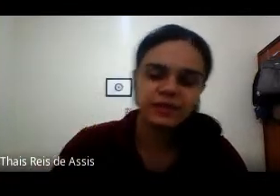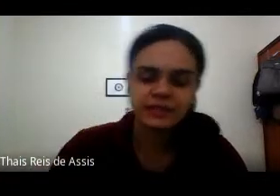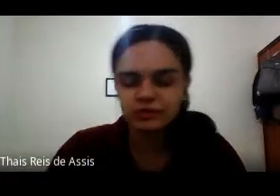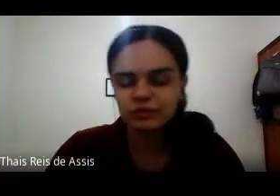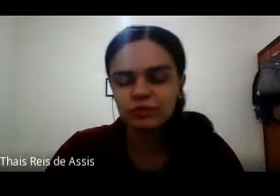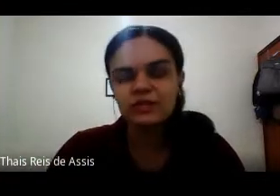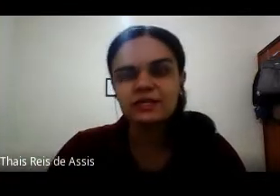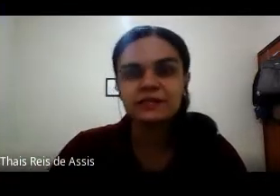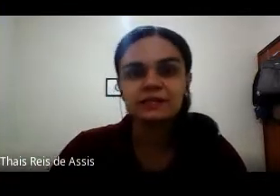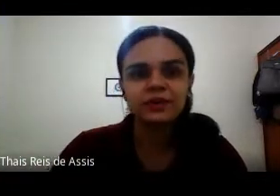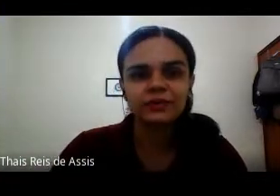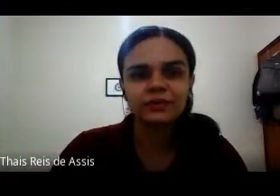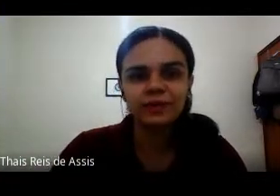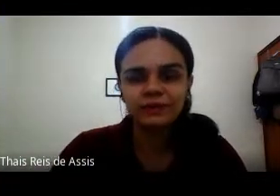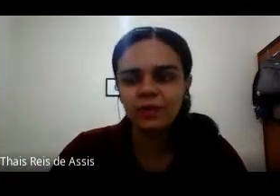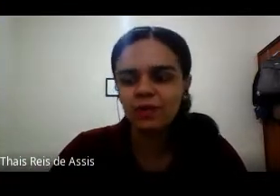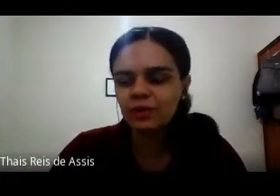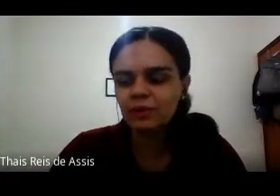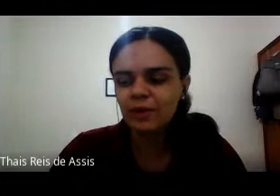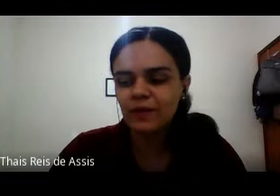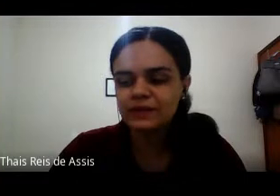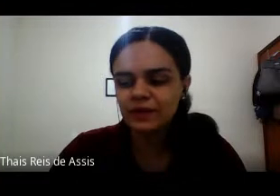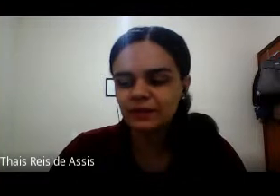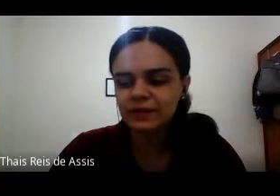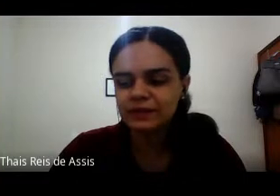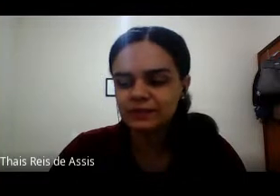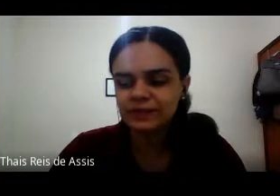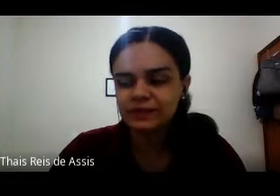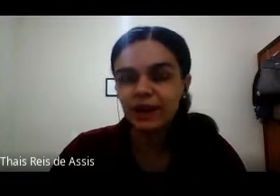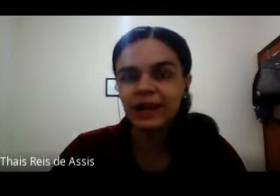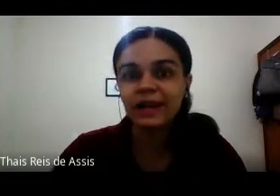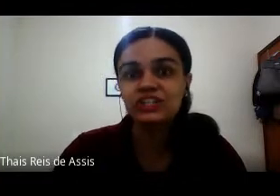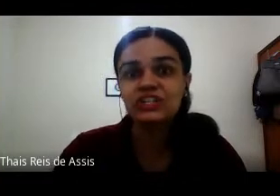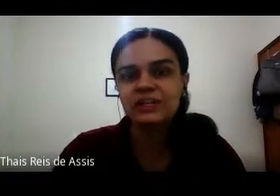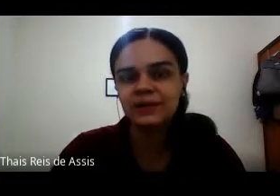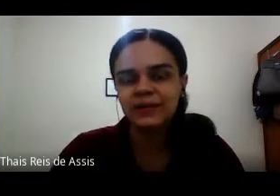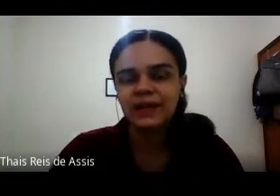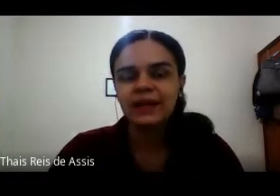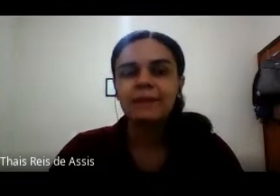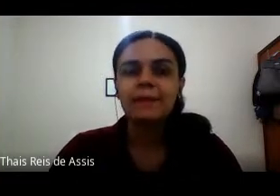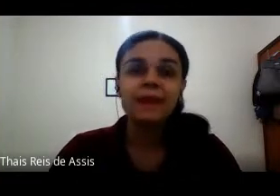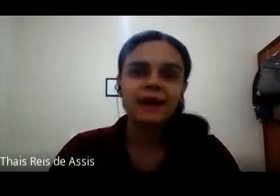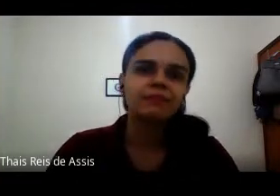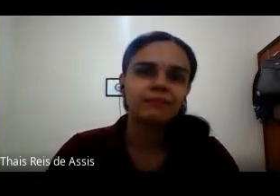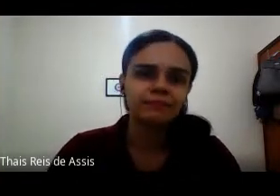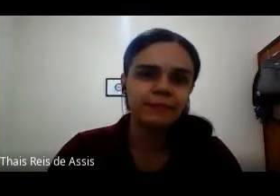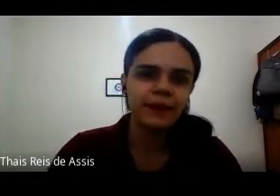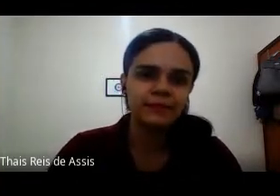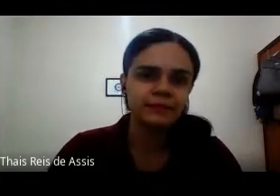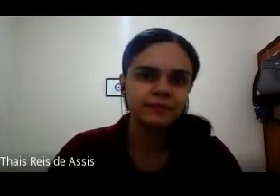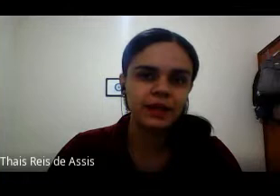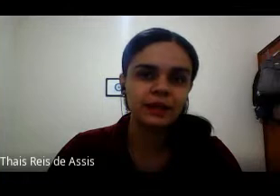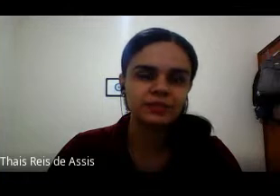também a questão de mundialização da economia, como que uma coisa que acontece, por exemplo, lá na China, impacta